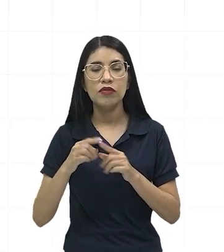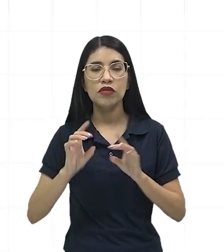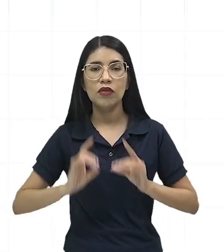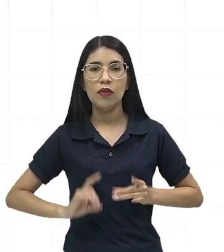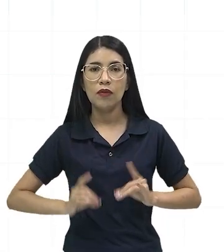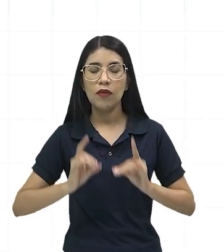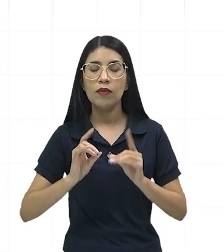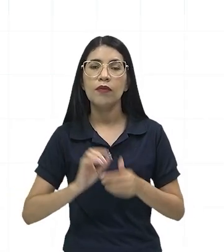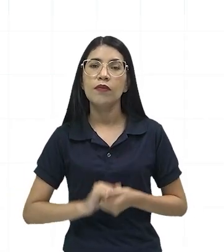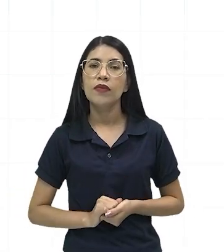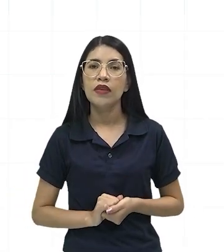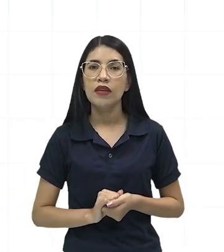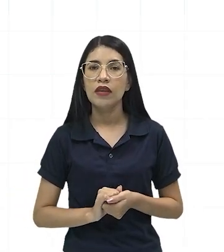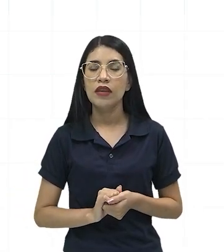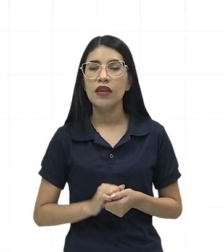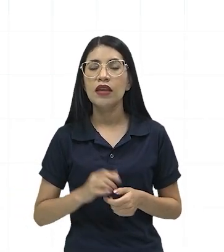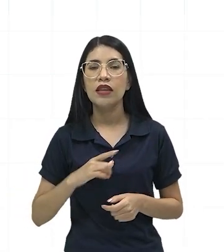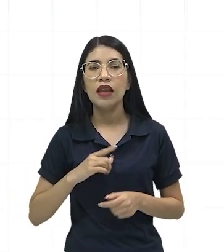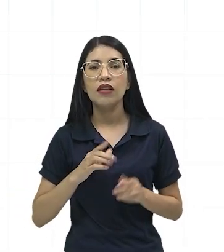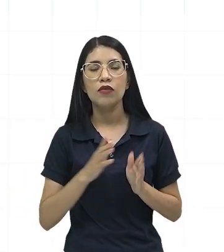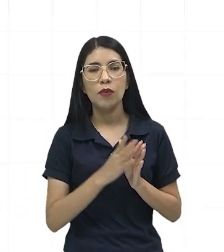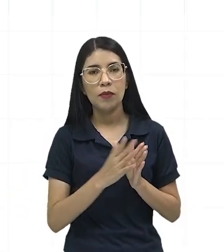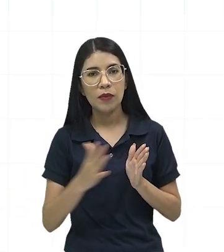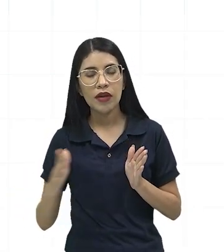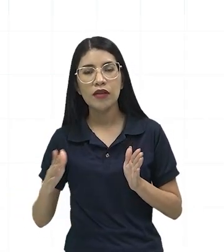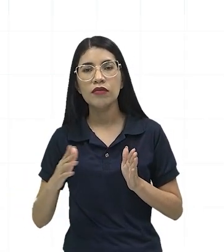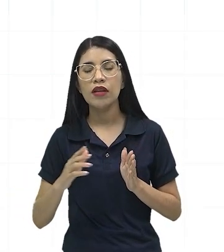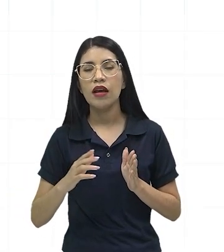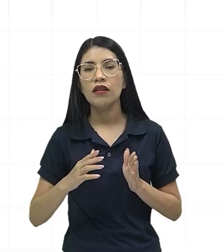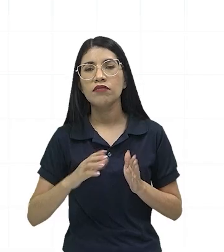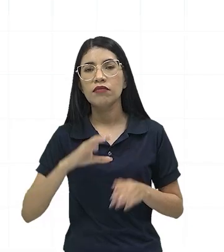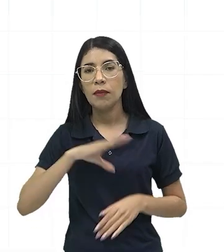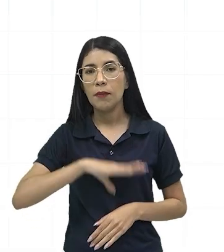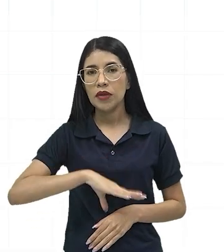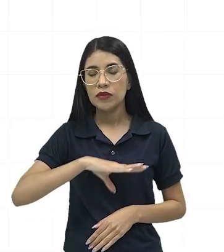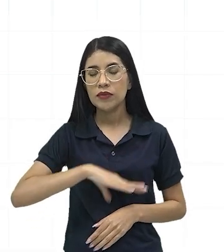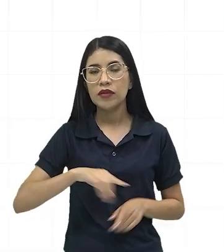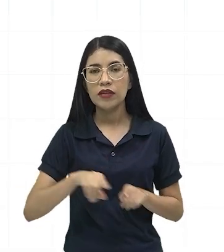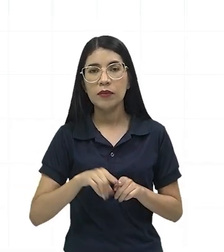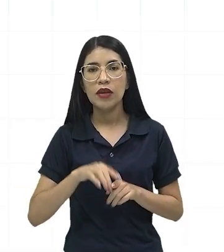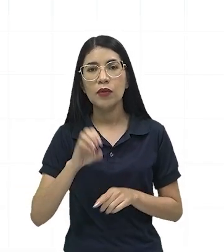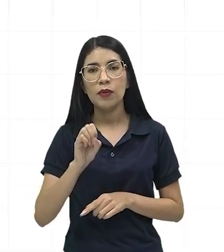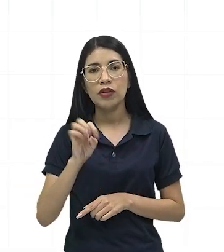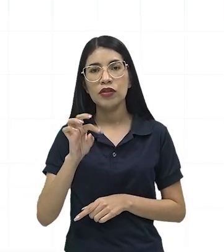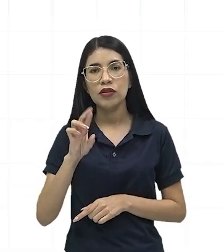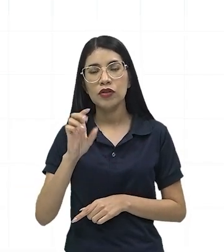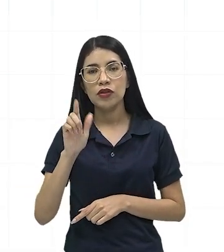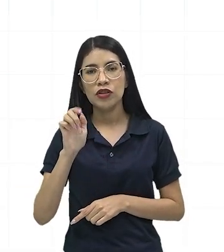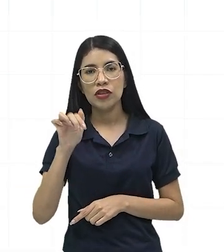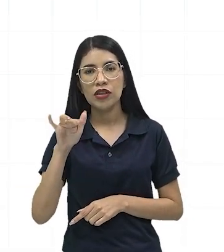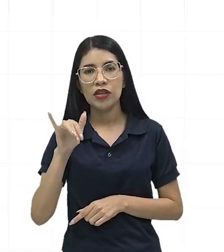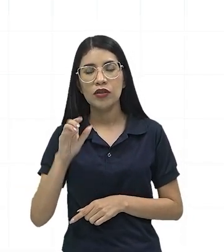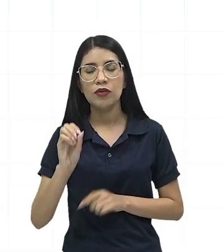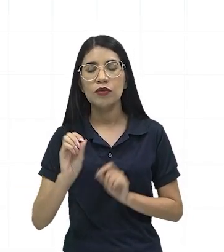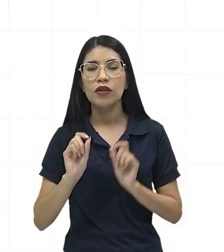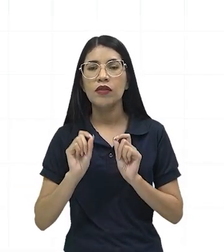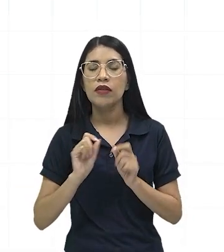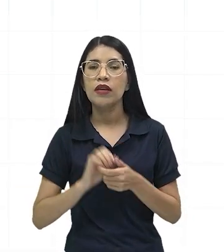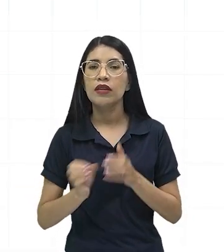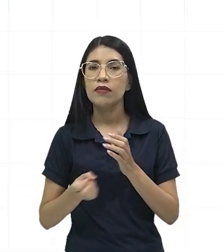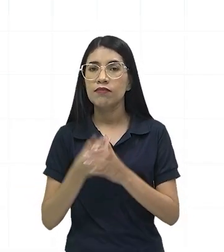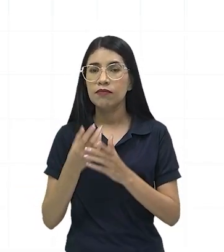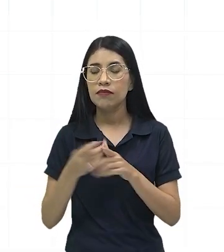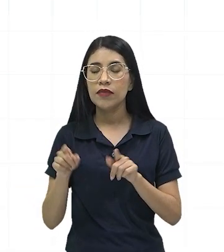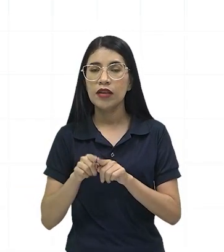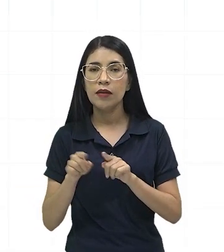progesterona, que são hormônios que vão atuar no ciclo menstrual, né? O estrógeno também está relacionado com o